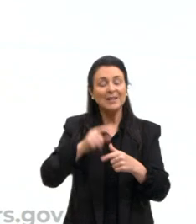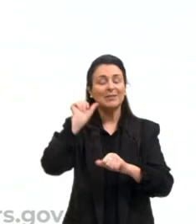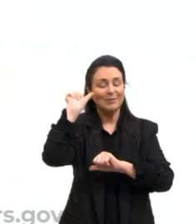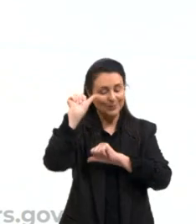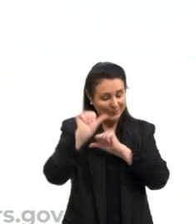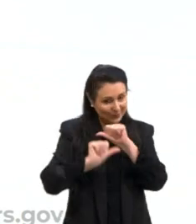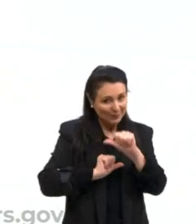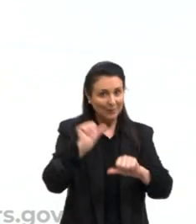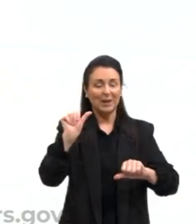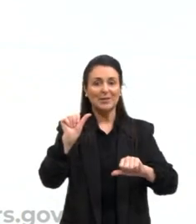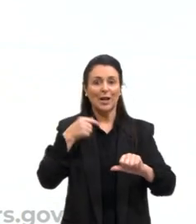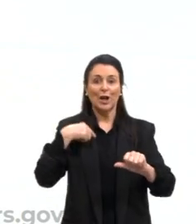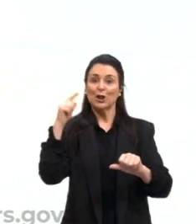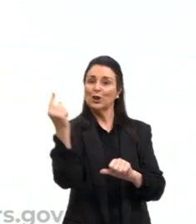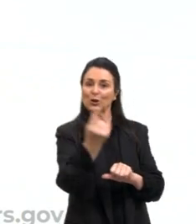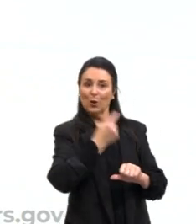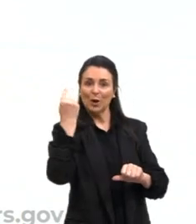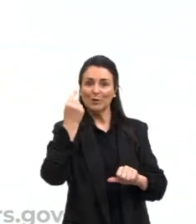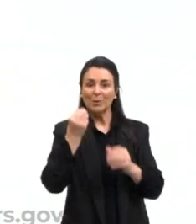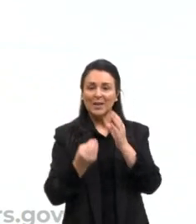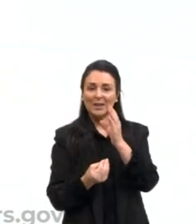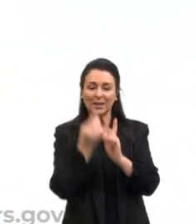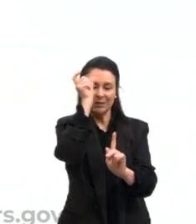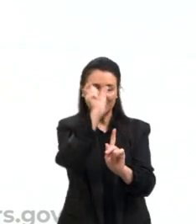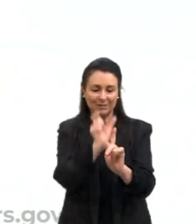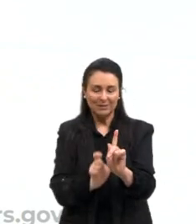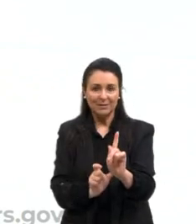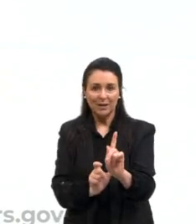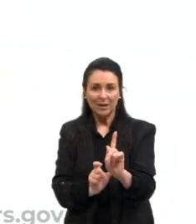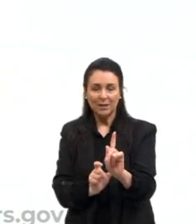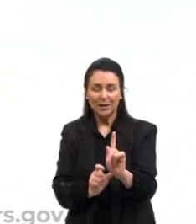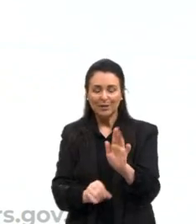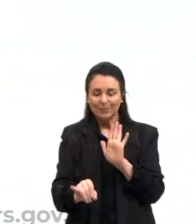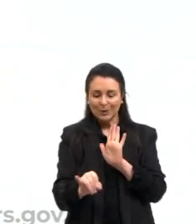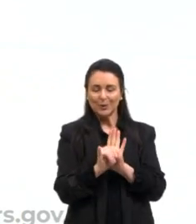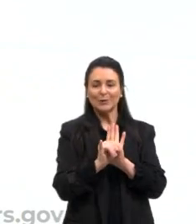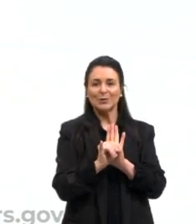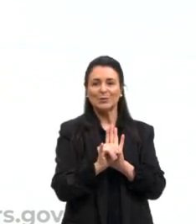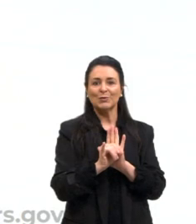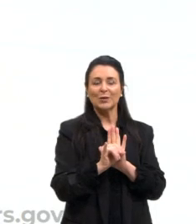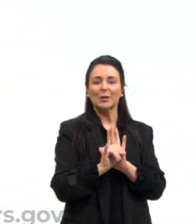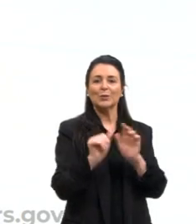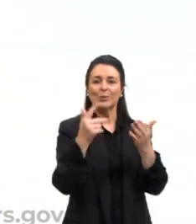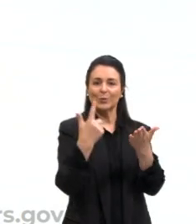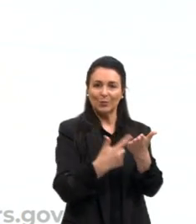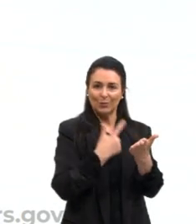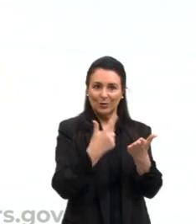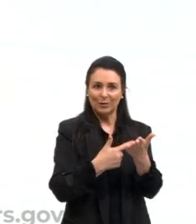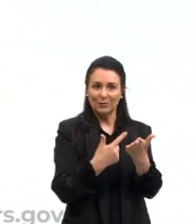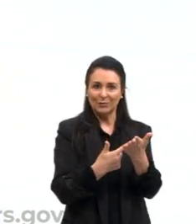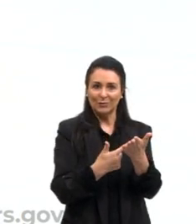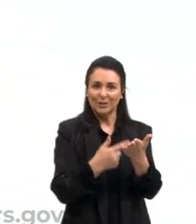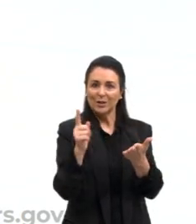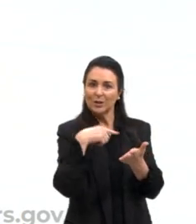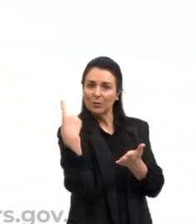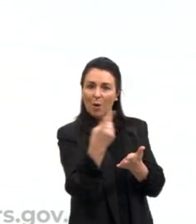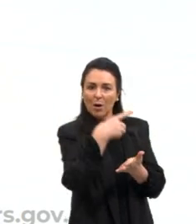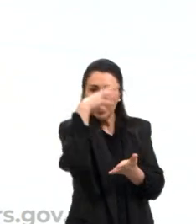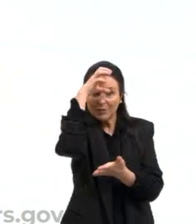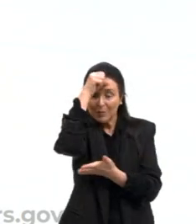tornando personagens que vão nos identificando com essa obra de certa forma a gente vai aprendendo